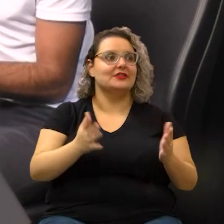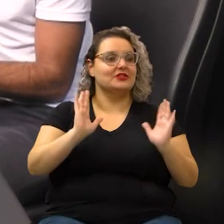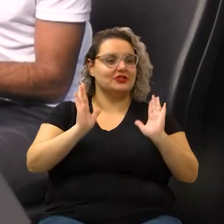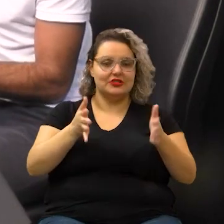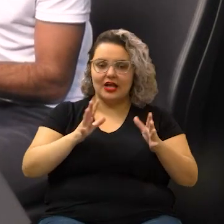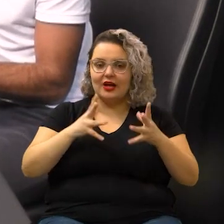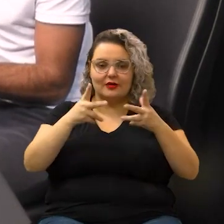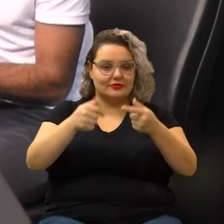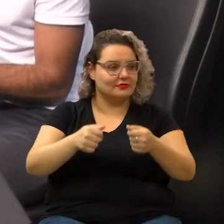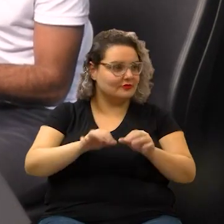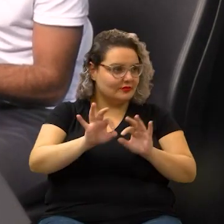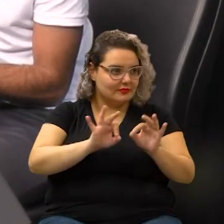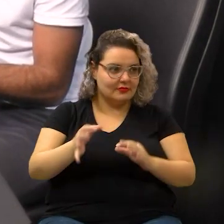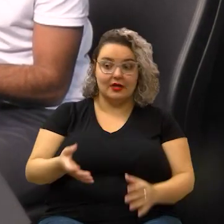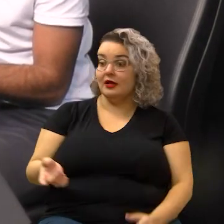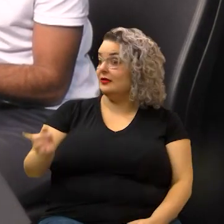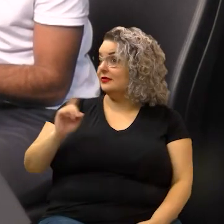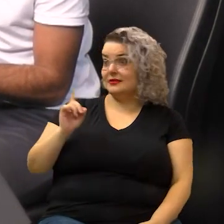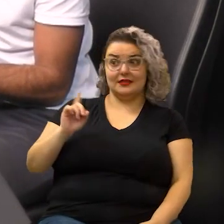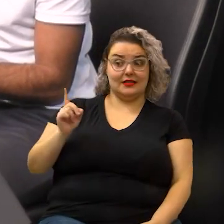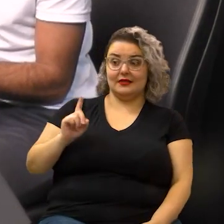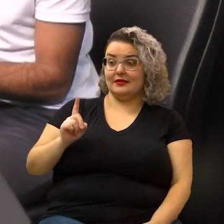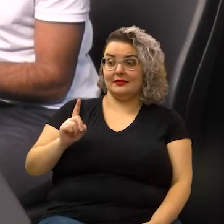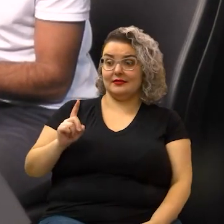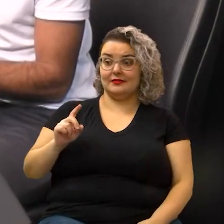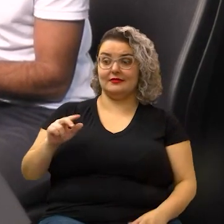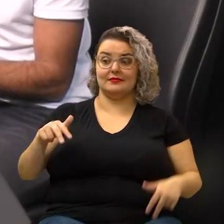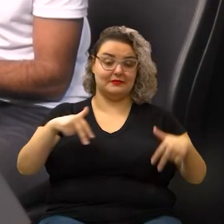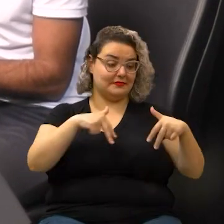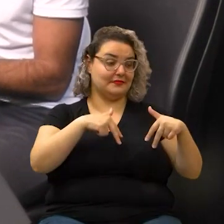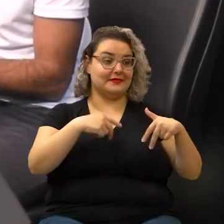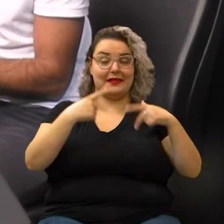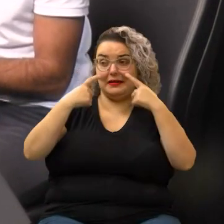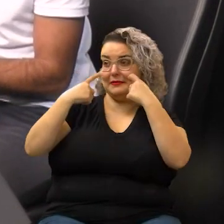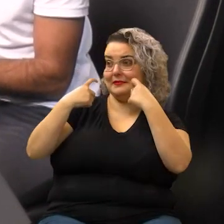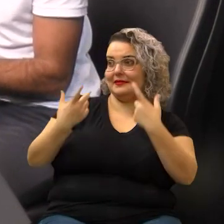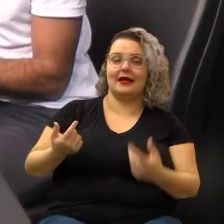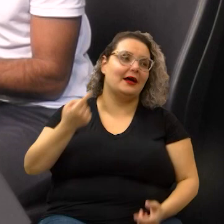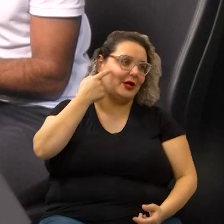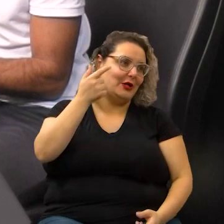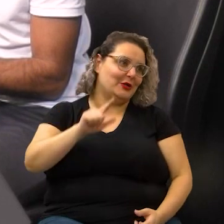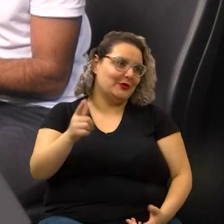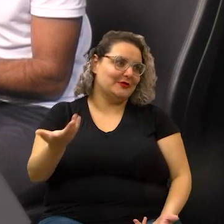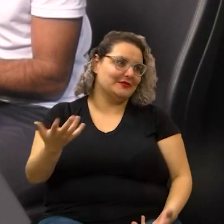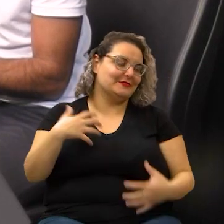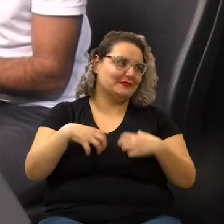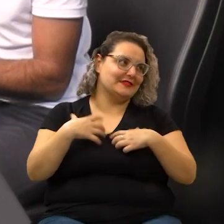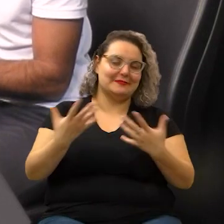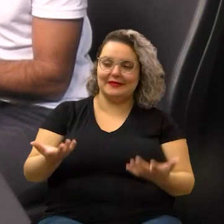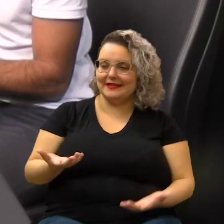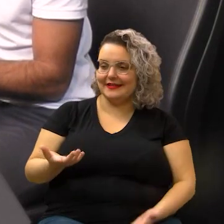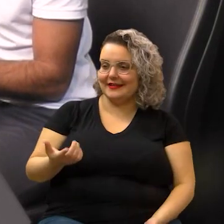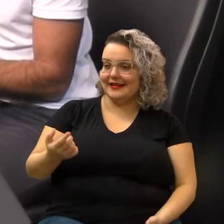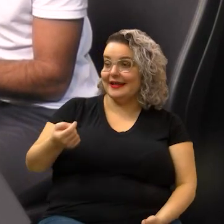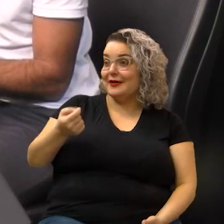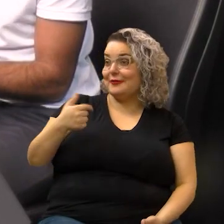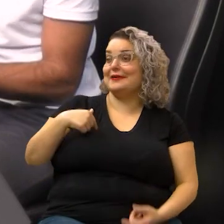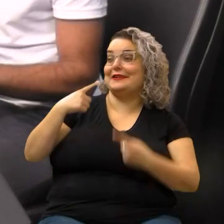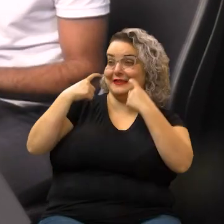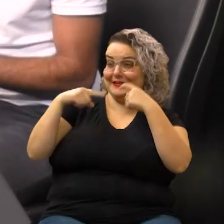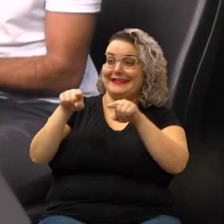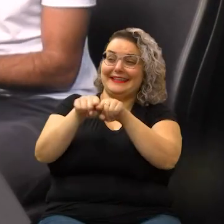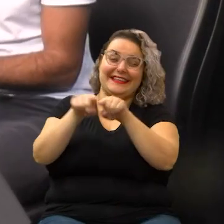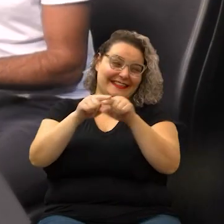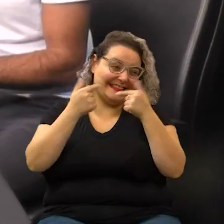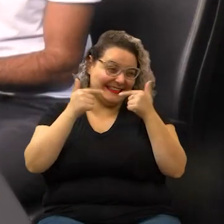dela com já essa carta na manga. Não, eu olhava pra ela tava chorando. Claro, né? Olha o desespero. E quase que eu